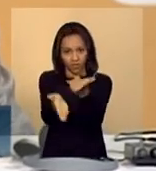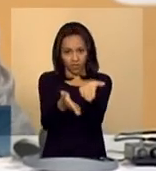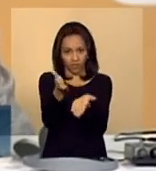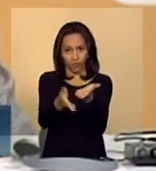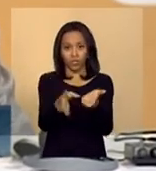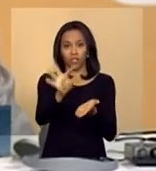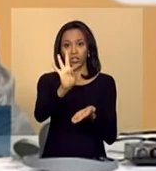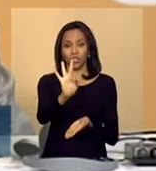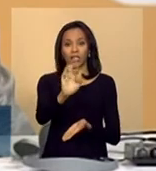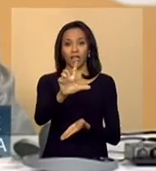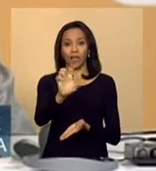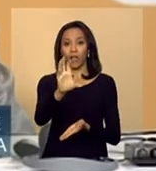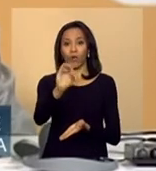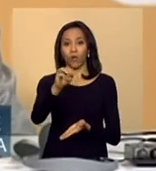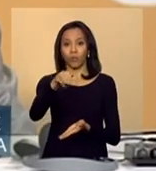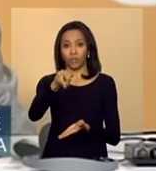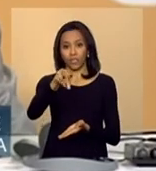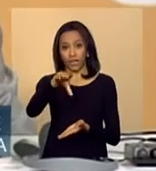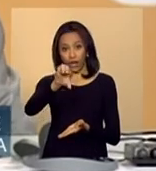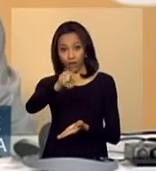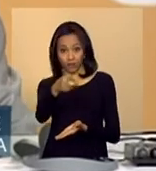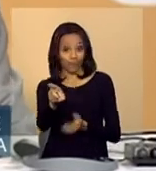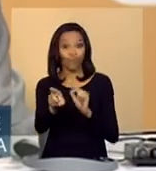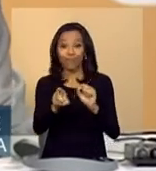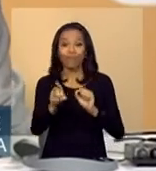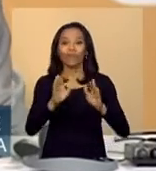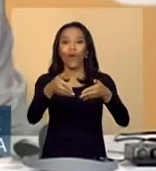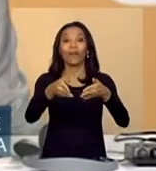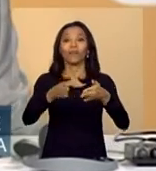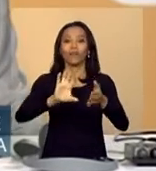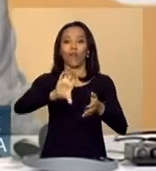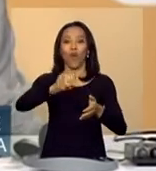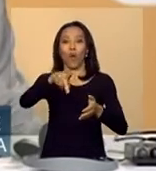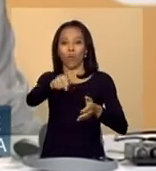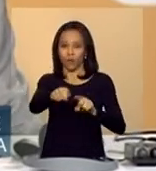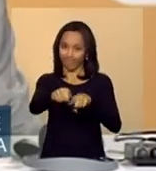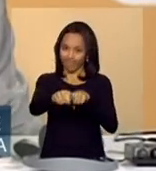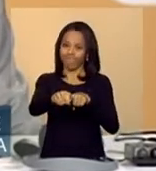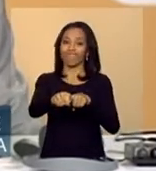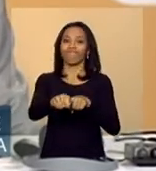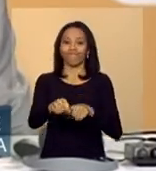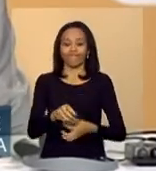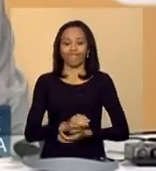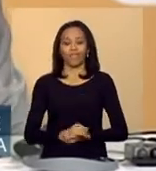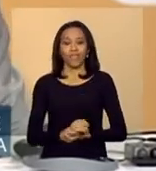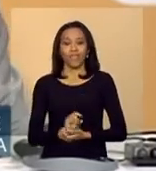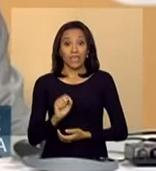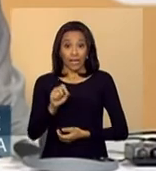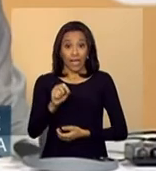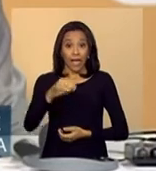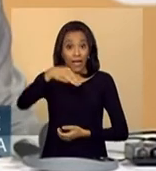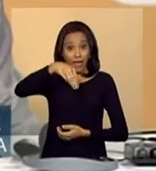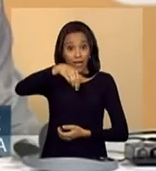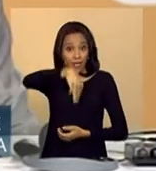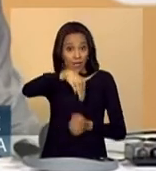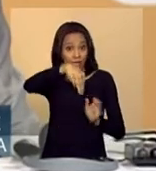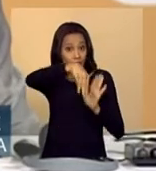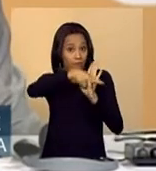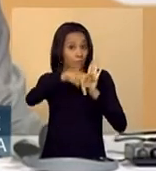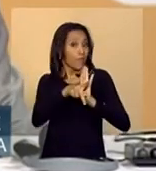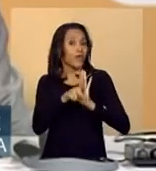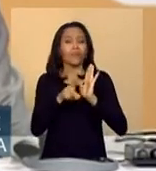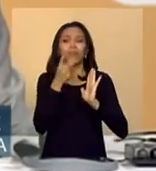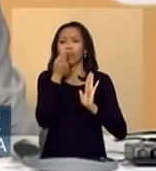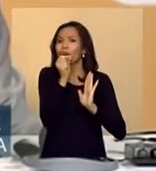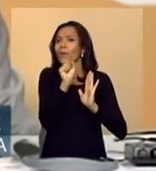Copa. Então, o que eu passei a explicar foi já na fase 2, né? Que é a MP, então, que diz qual